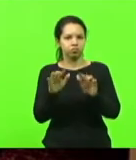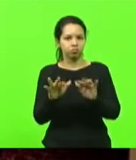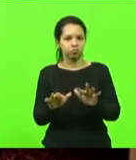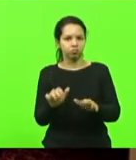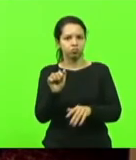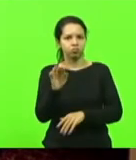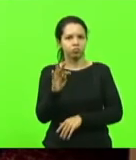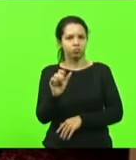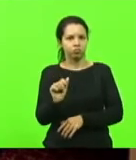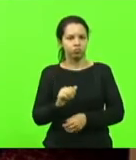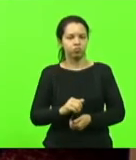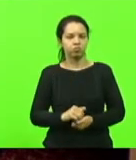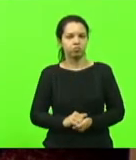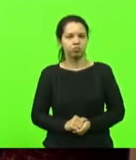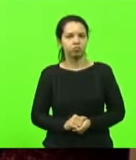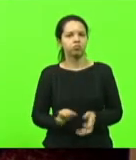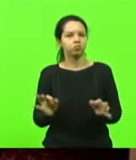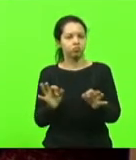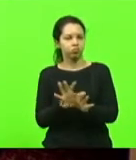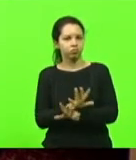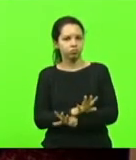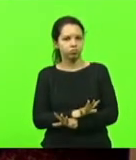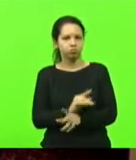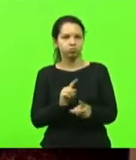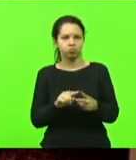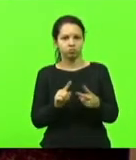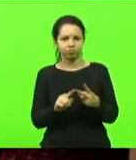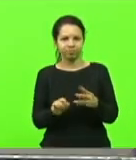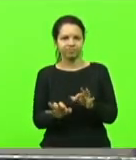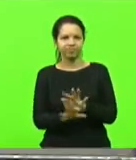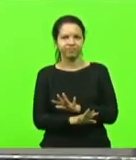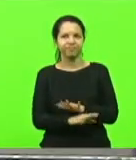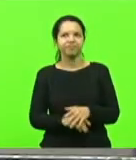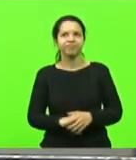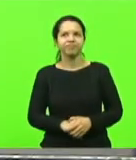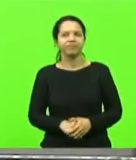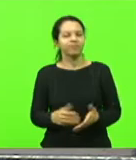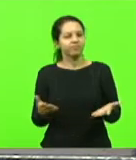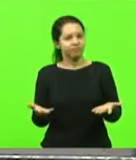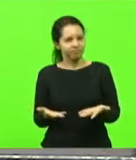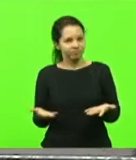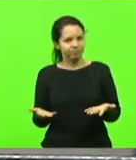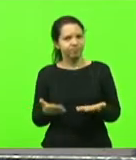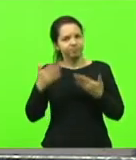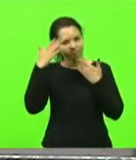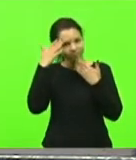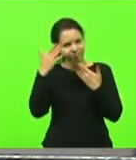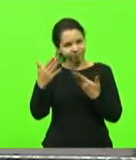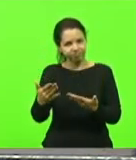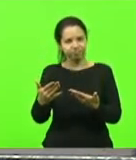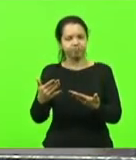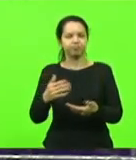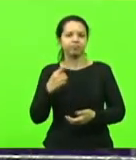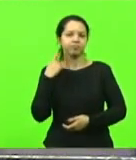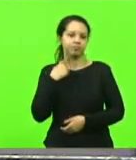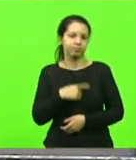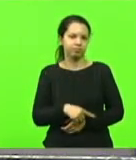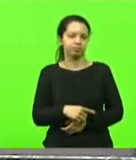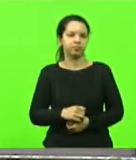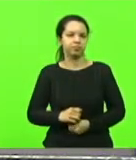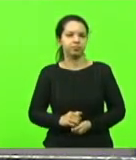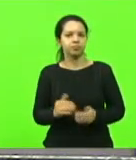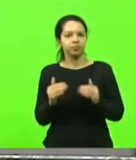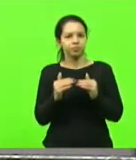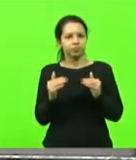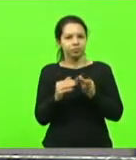ata, senhor presidente. Era isso, as duas atas. Agora sim. Obrigado, deputado Silvio. Em consonância com o